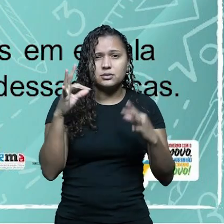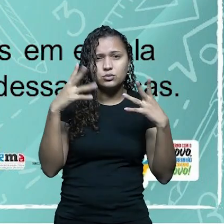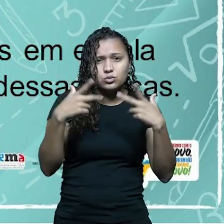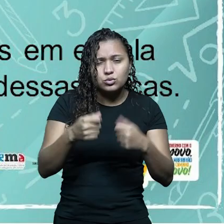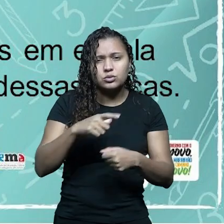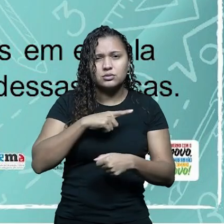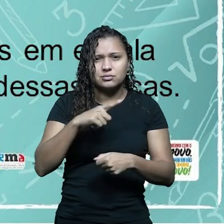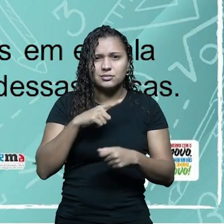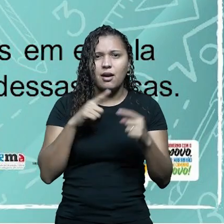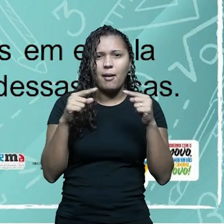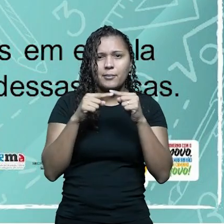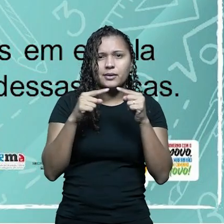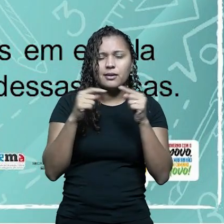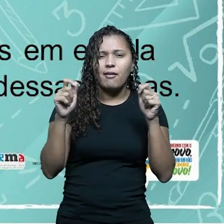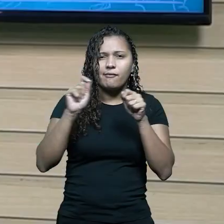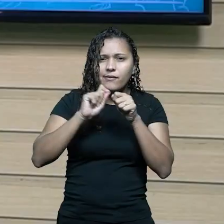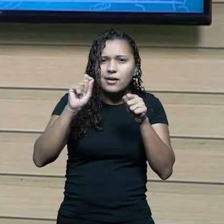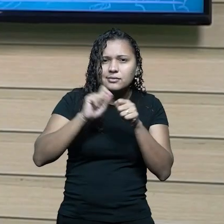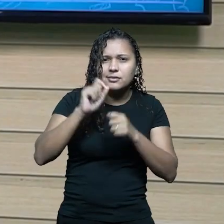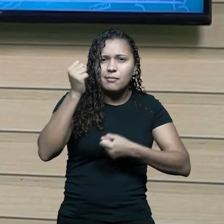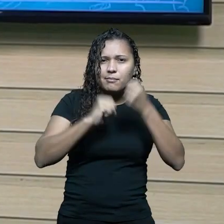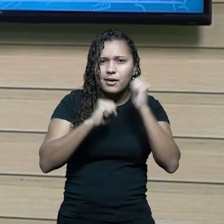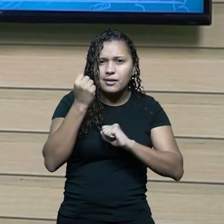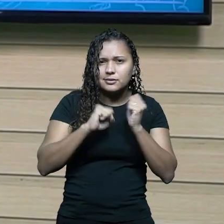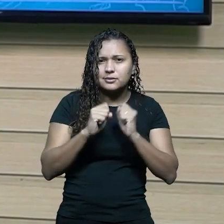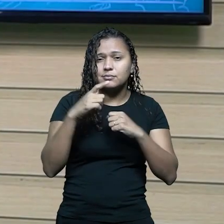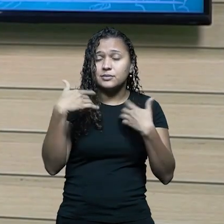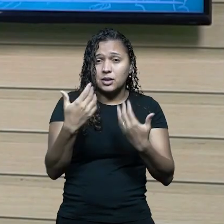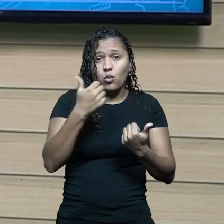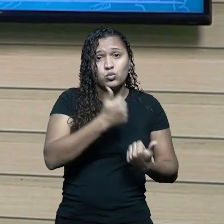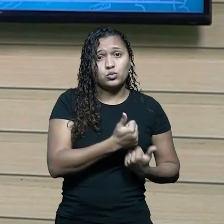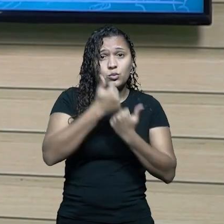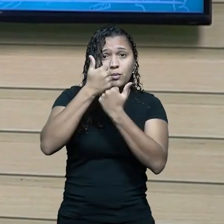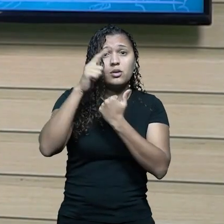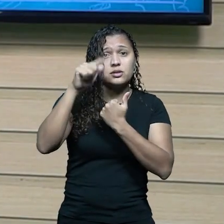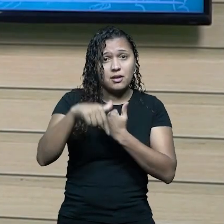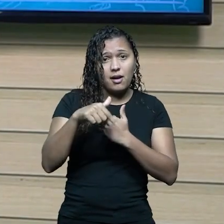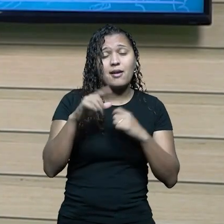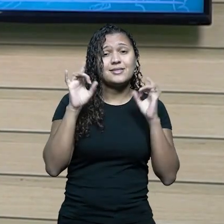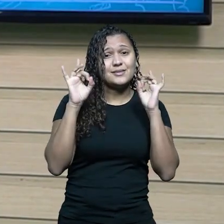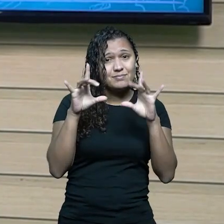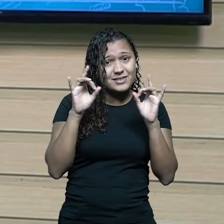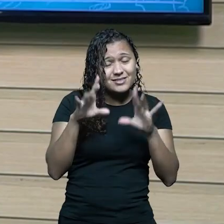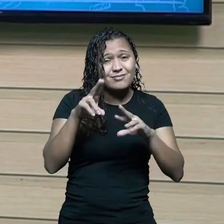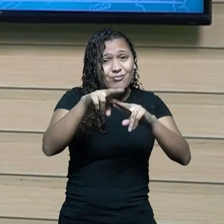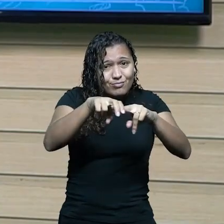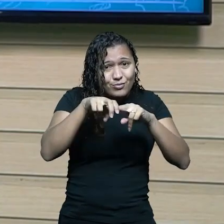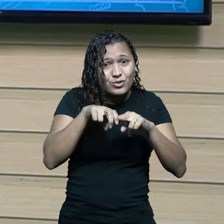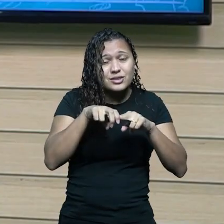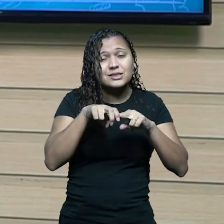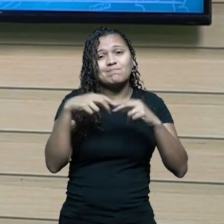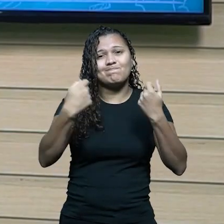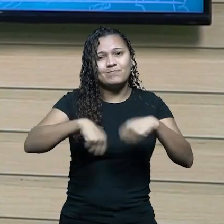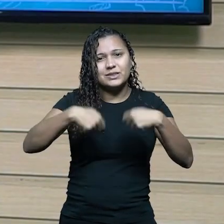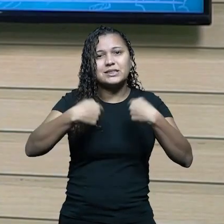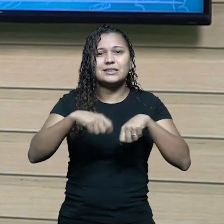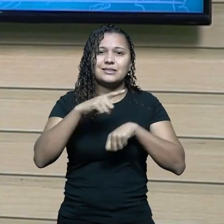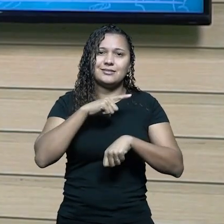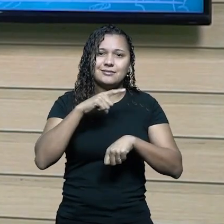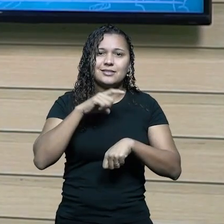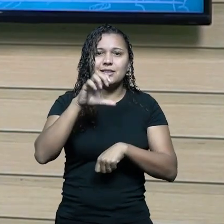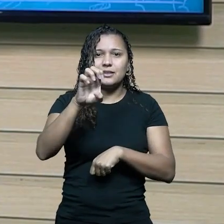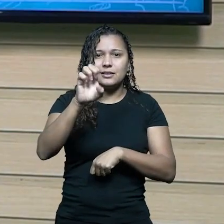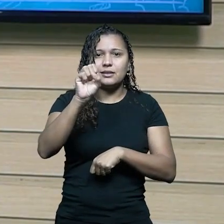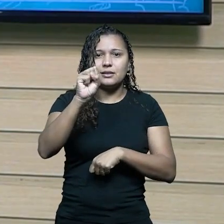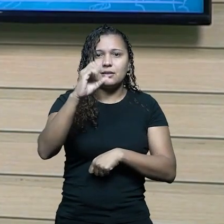construção dessas peças. O desenho de suporte, ele já é algo mais específico, por isso que ele